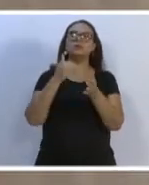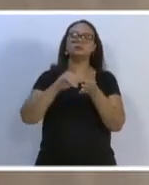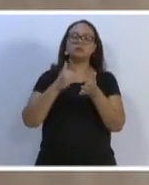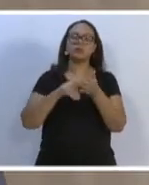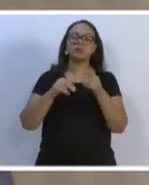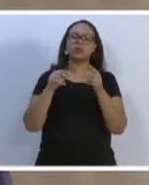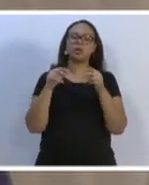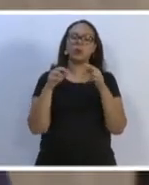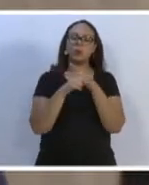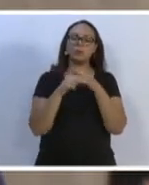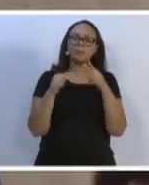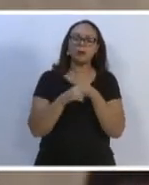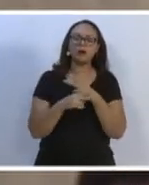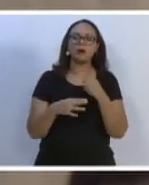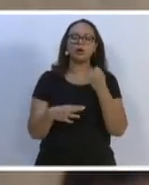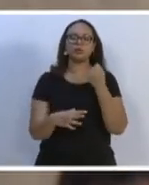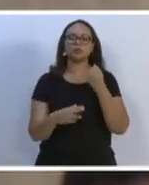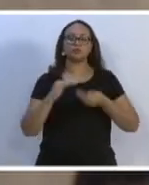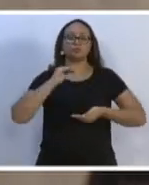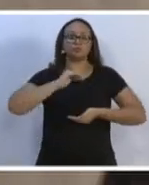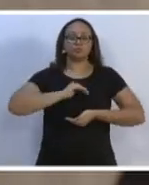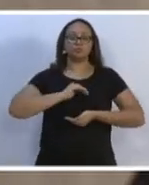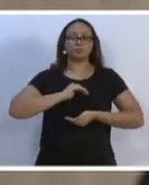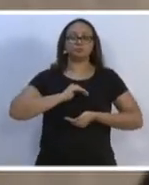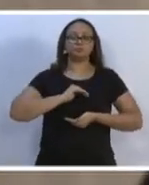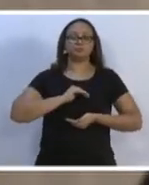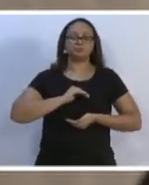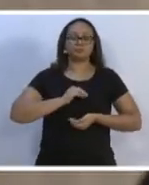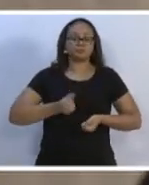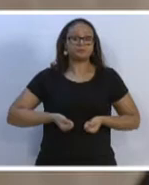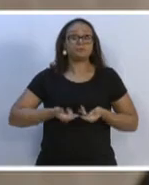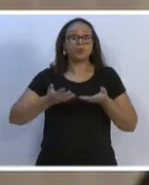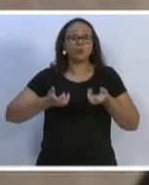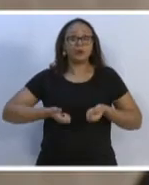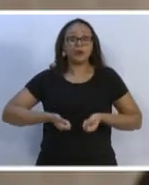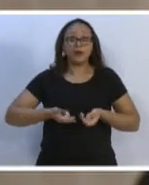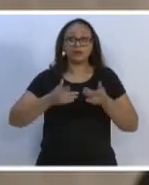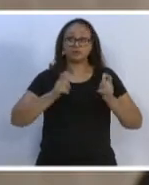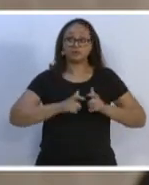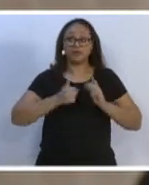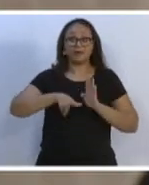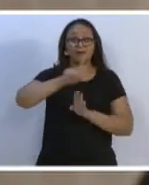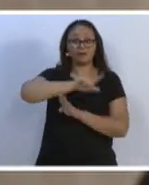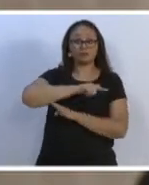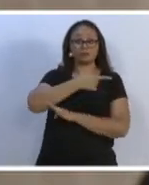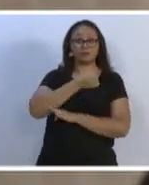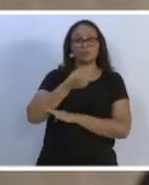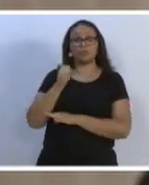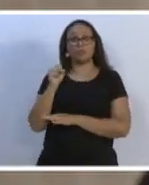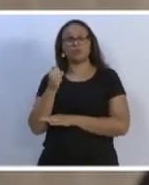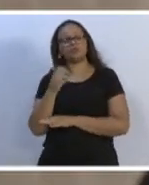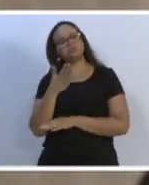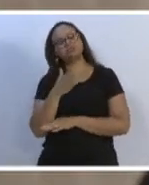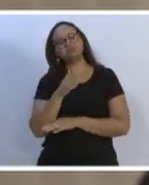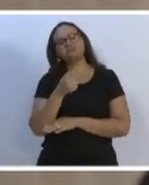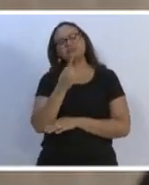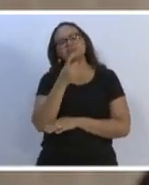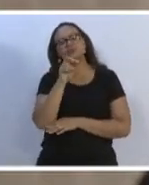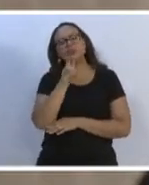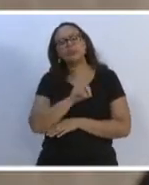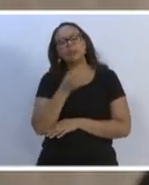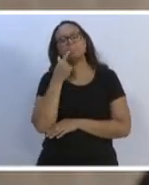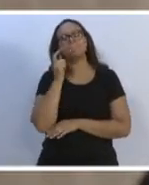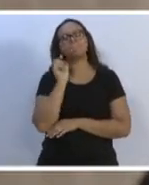Defesa Civil. O custo para manter aquela pista como estava antes de 2008 é, em média,